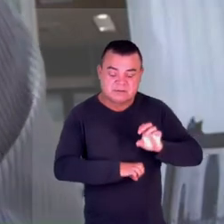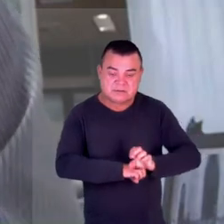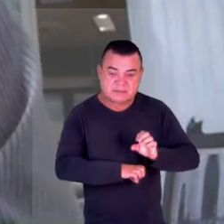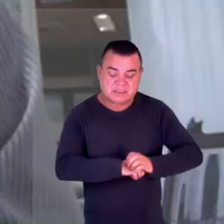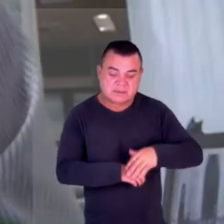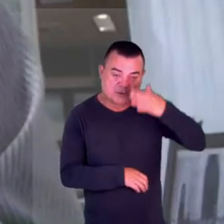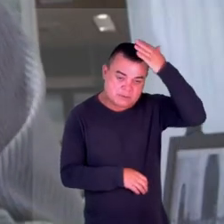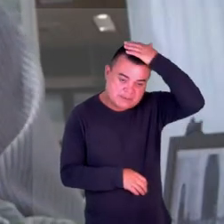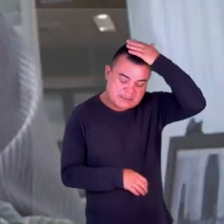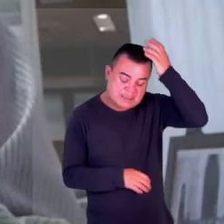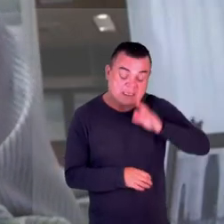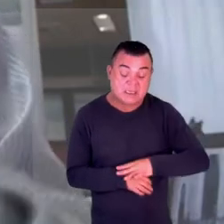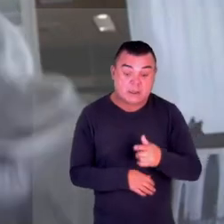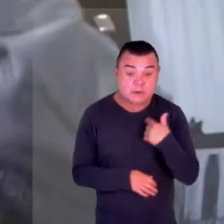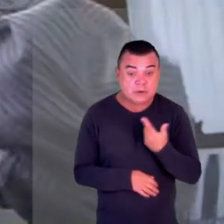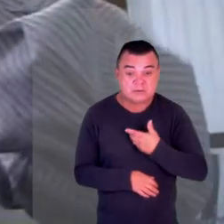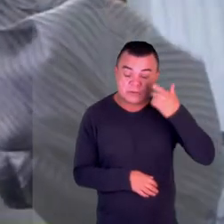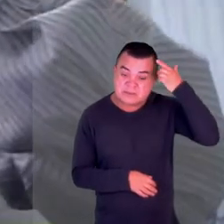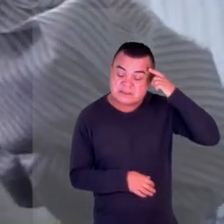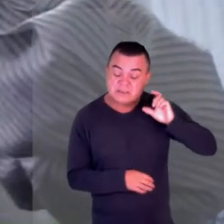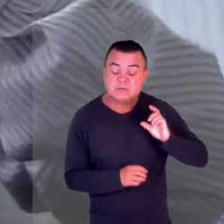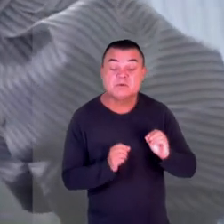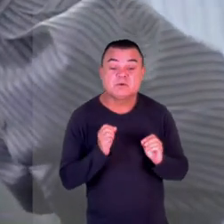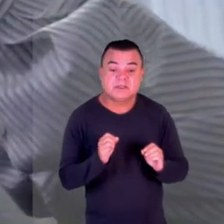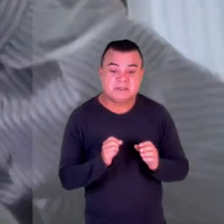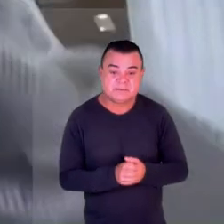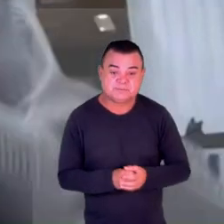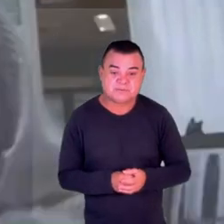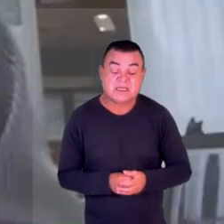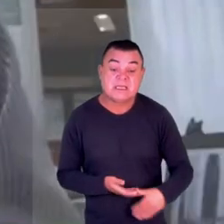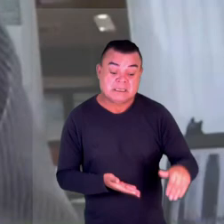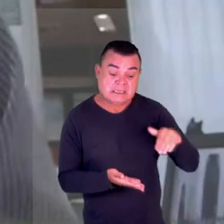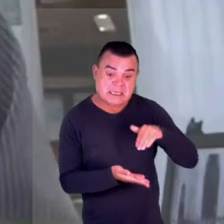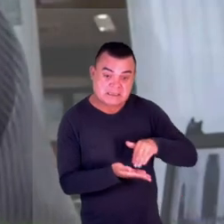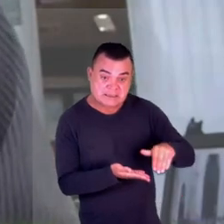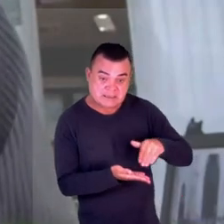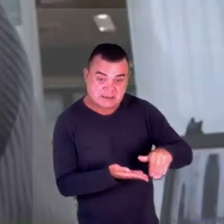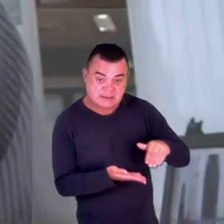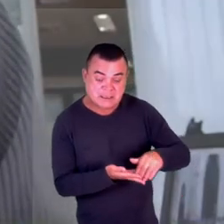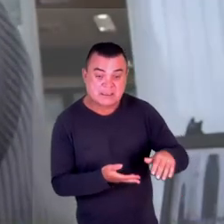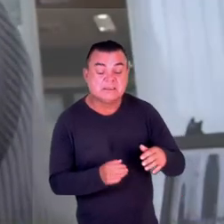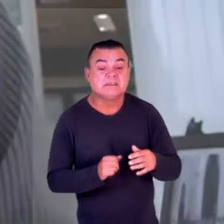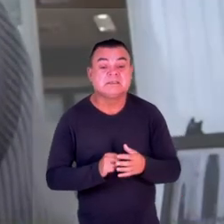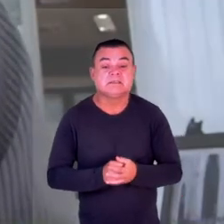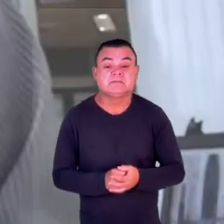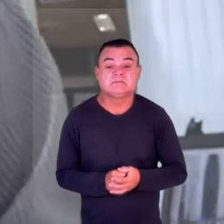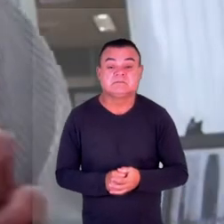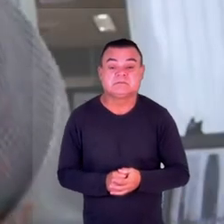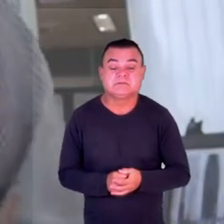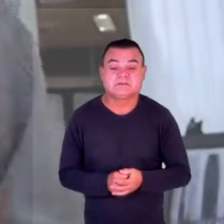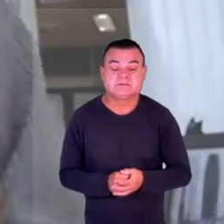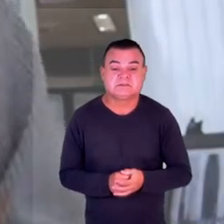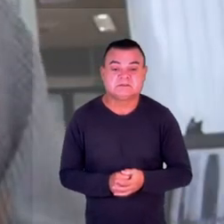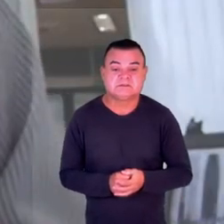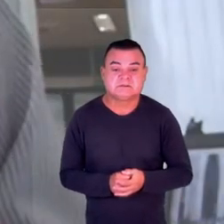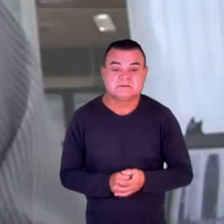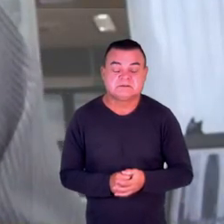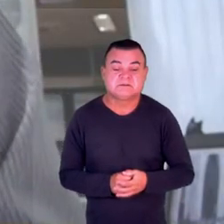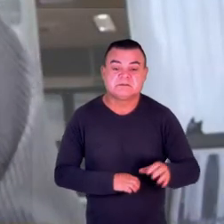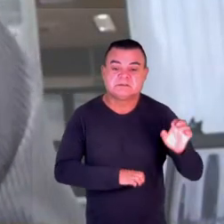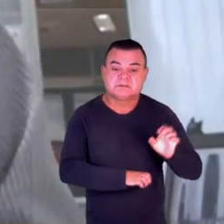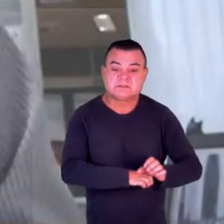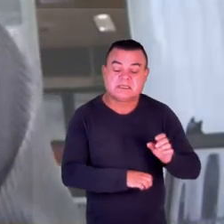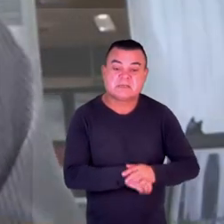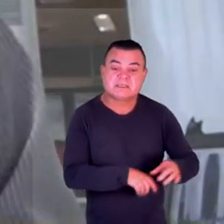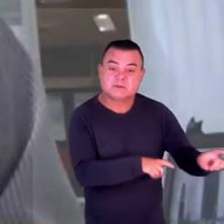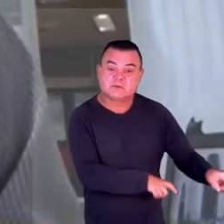com que eh a a a secretaria eh que é a secretaria do estado de agricultura